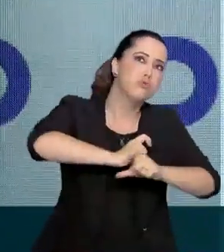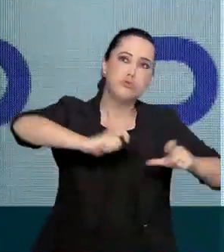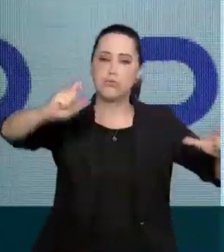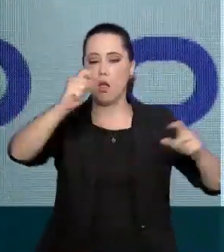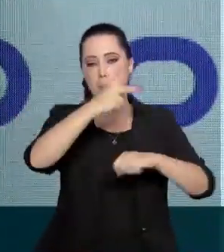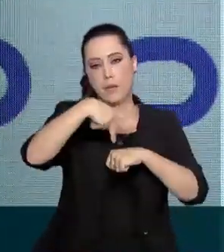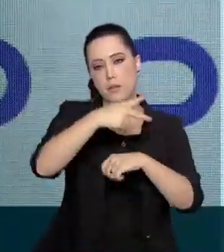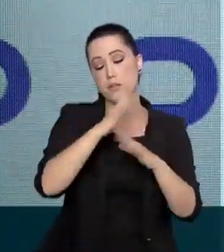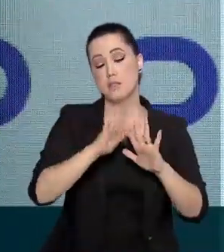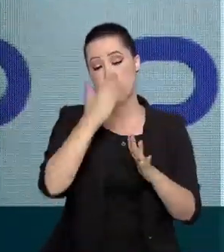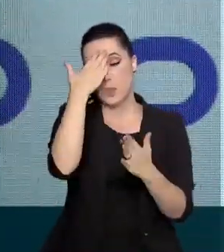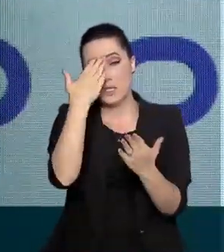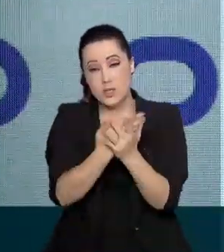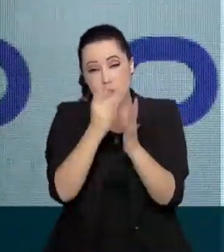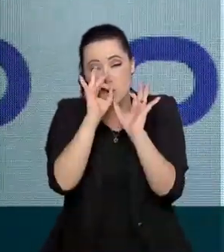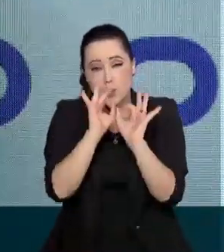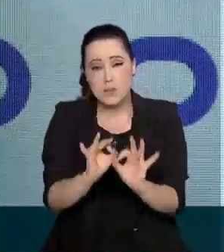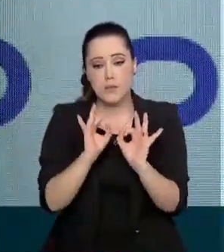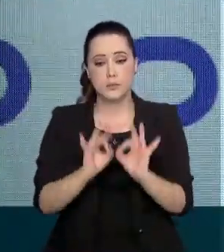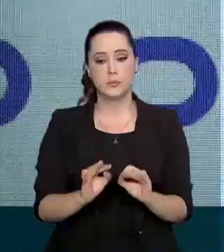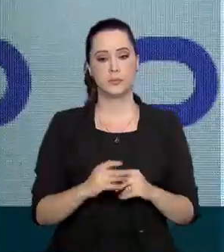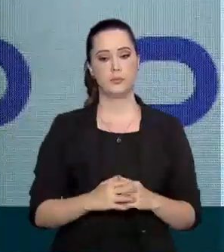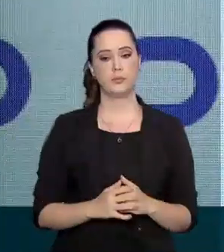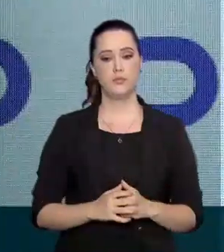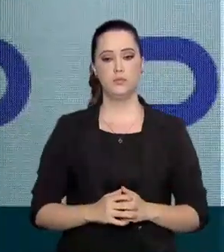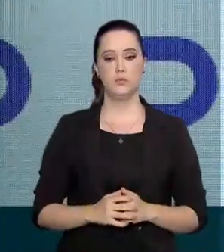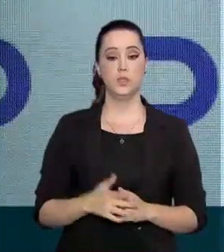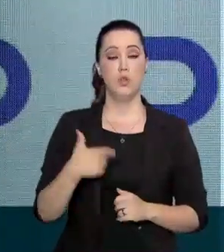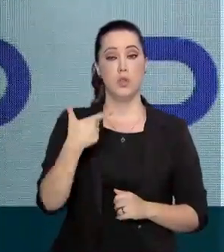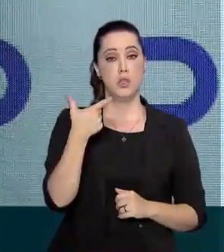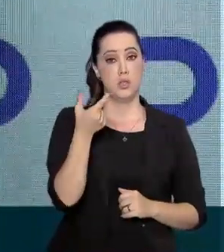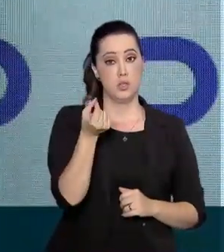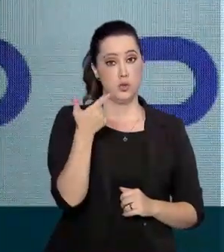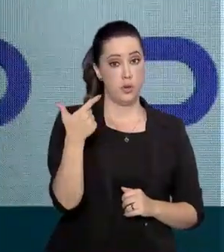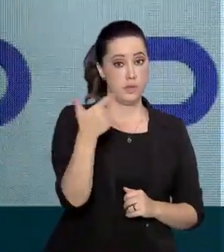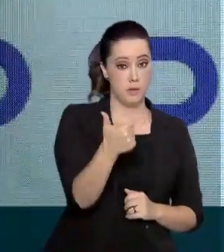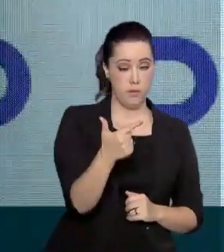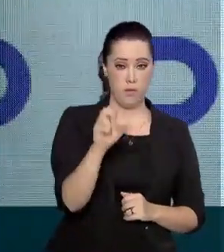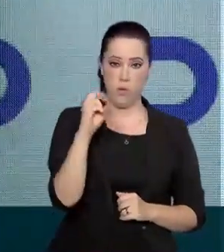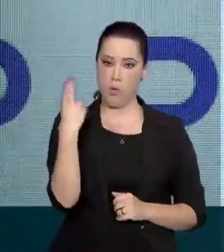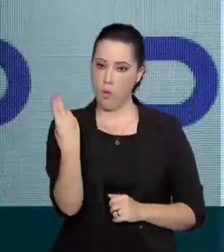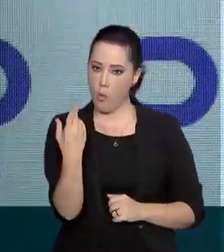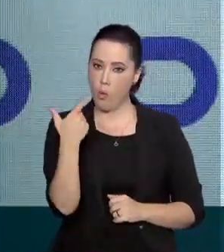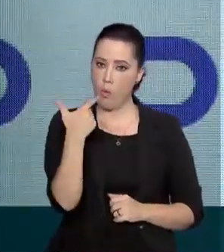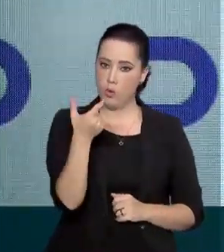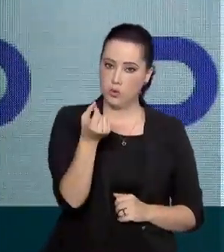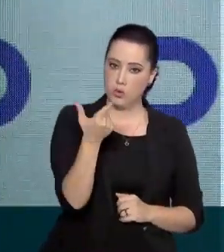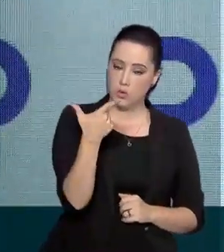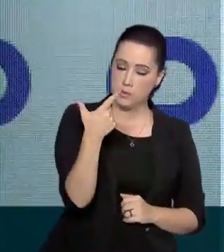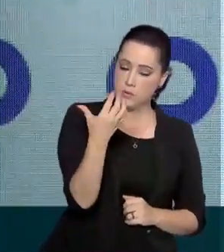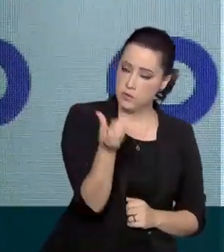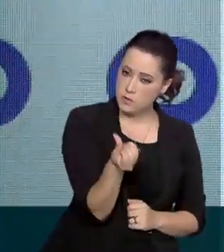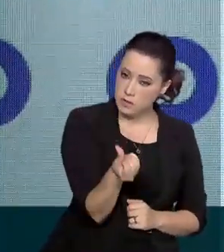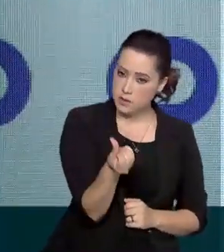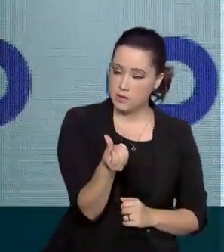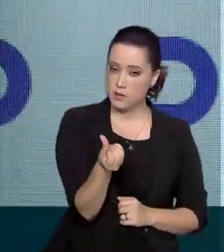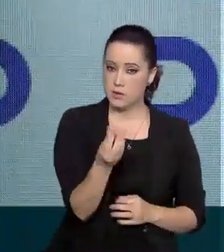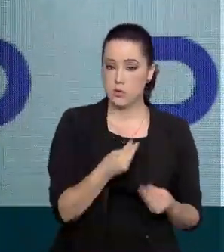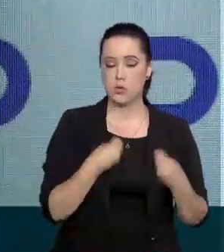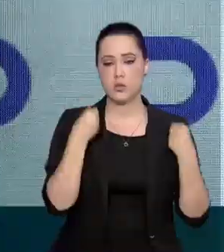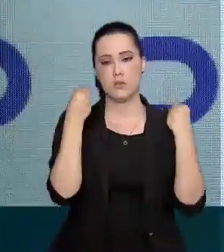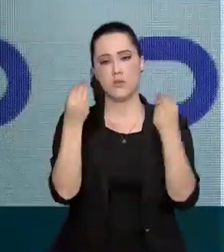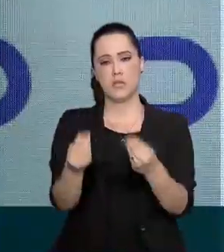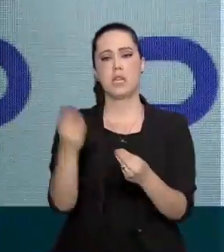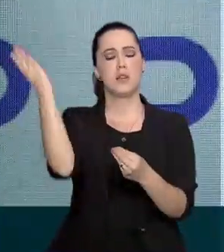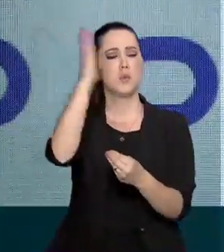E tenho certeza que em 2022 ou 26 entregarei